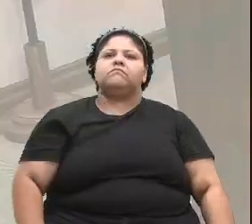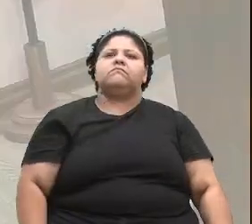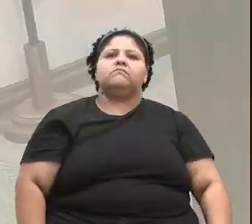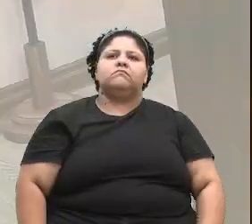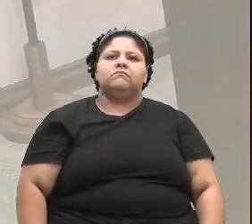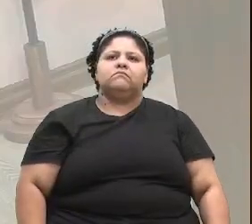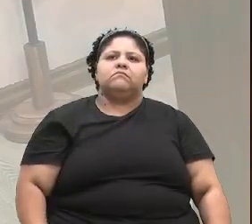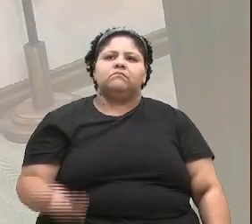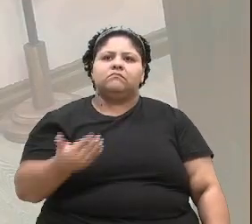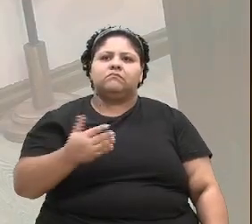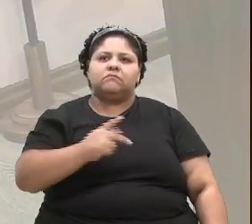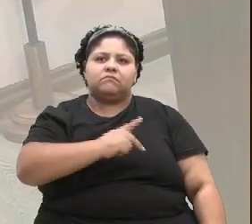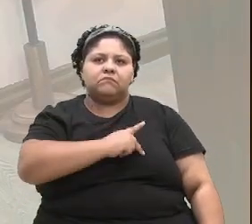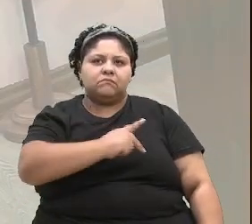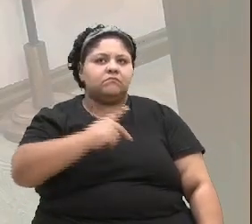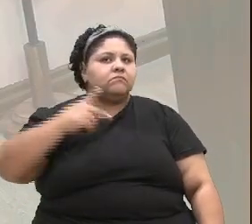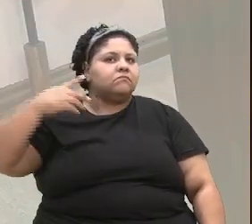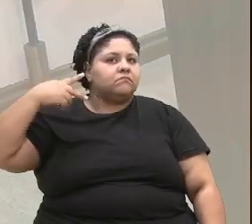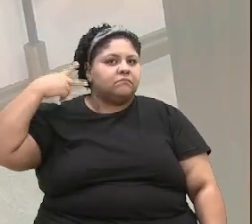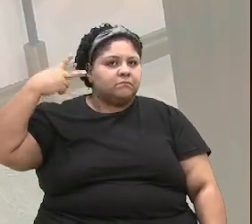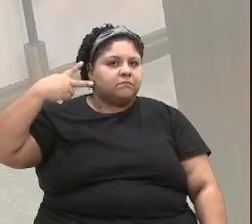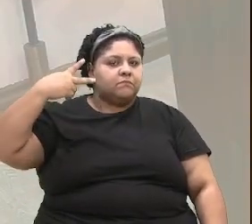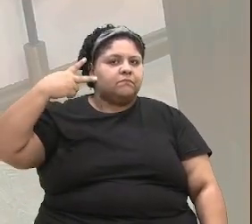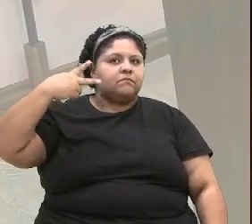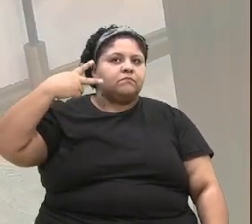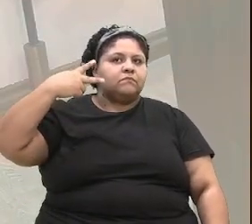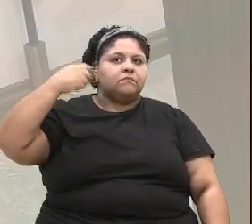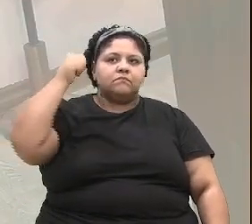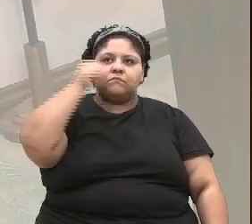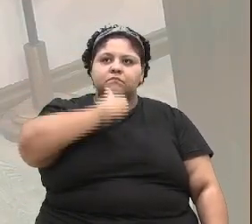Senhor presidente, senhoras e senhores vereadores,